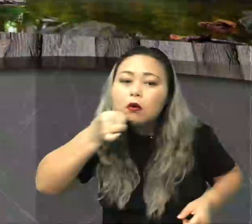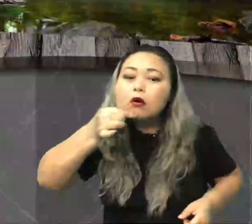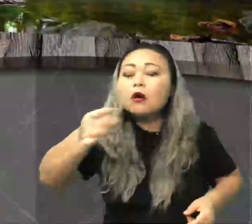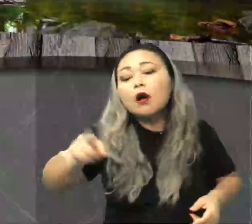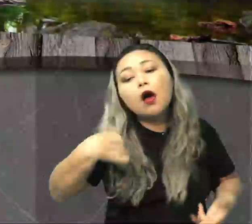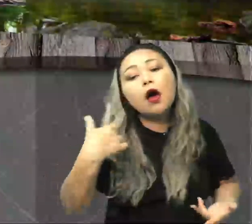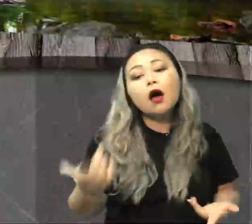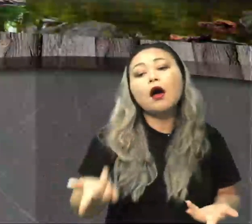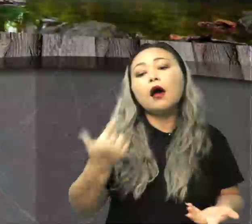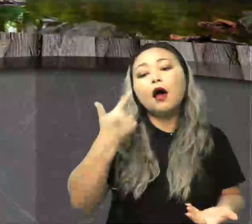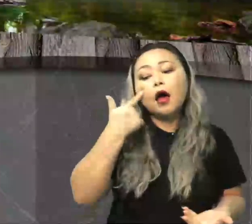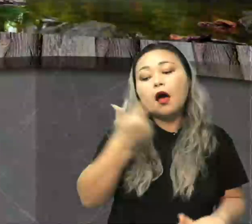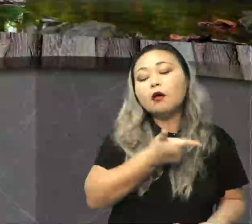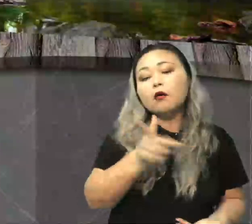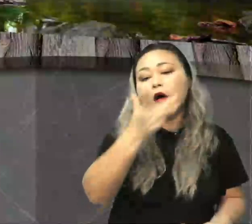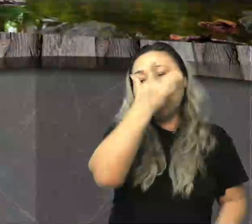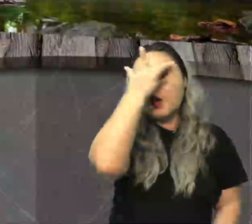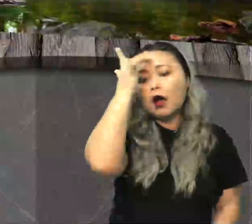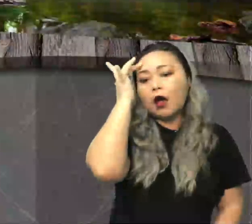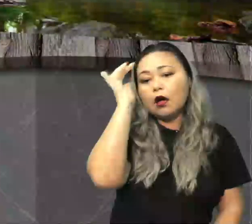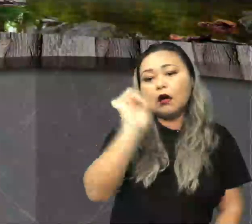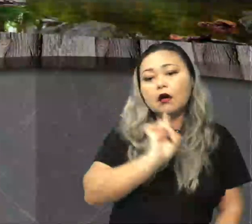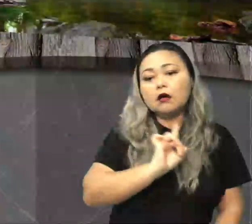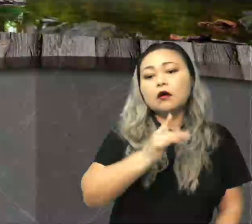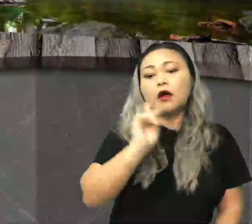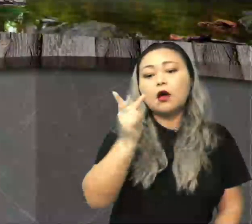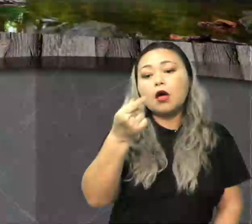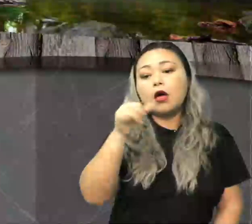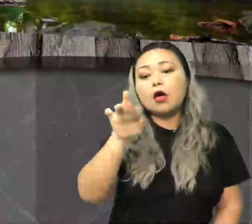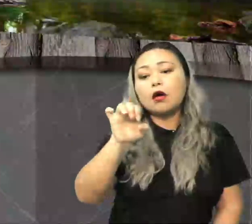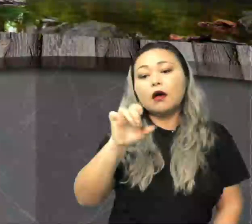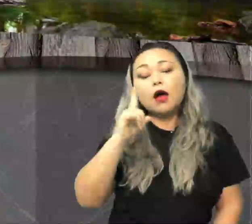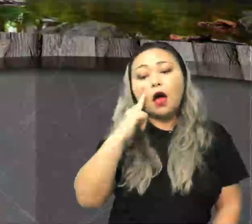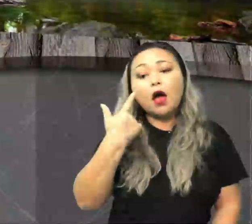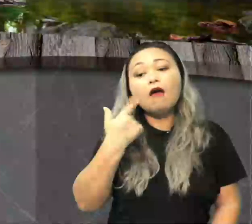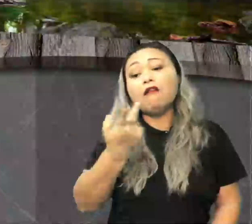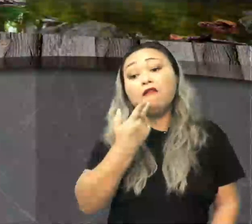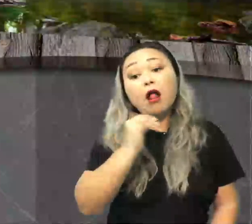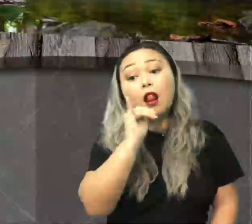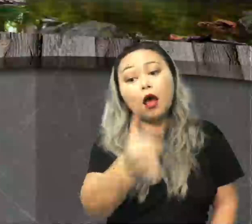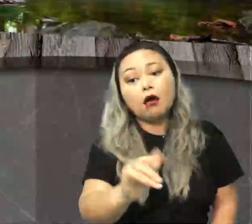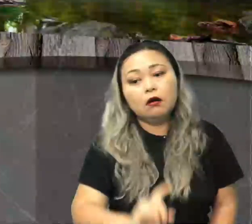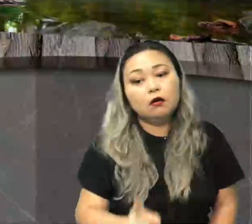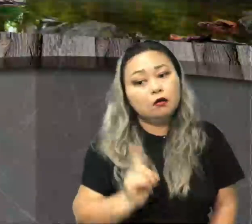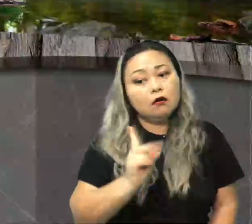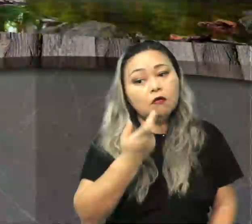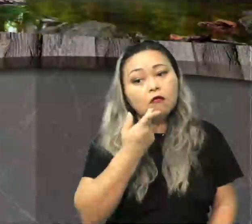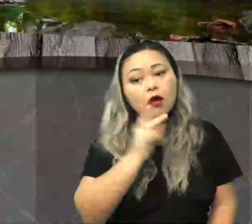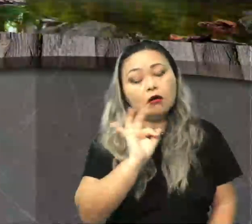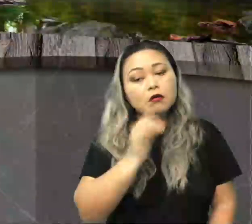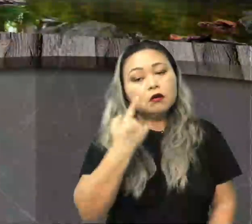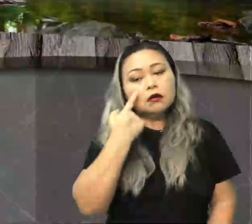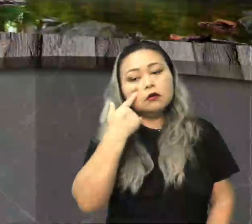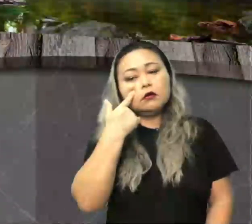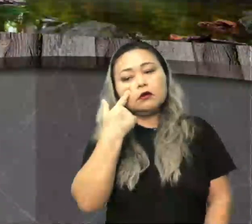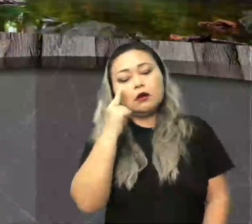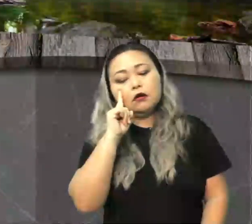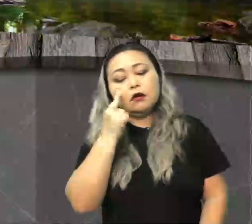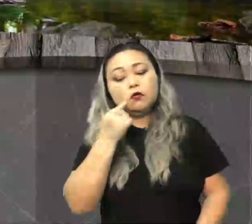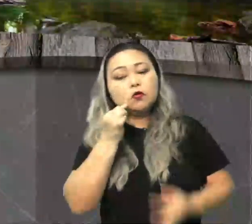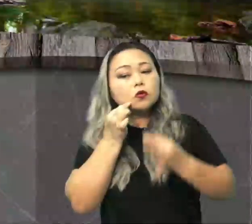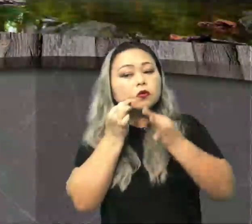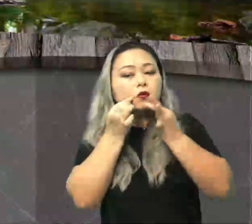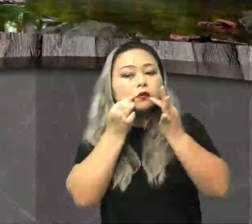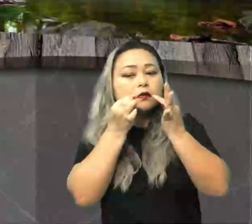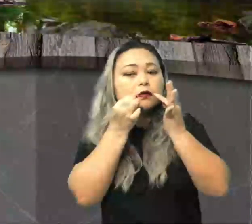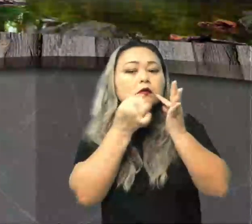E observar muito bem, porque uma pessoa, quando ela está com herpes labial, nem sempre ela vai dizer. E aí você faz a observação dessa bolinha